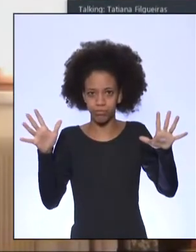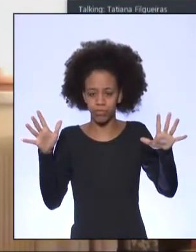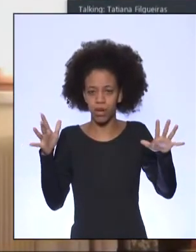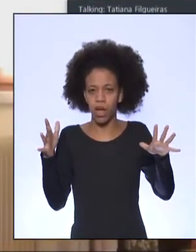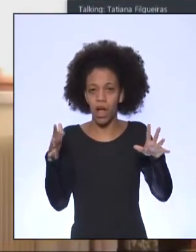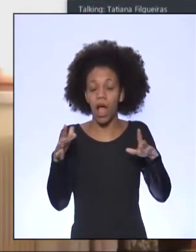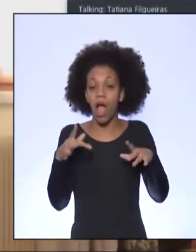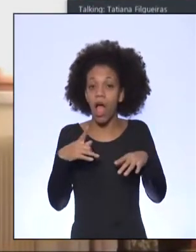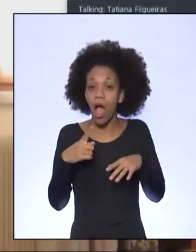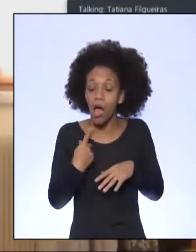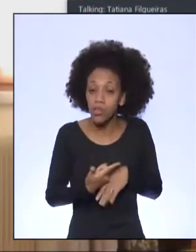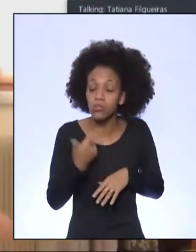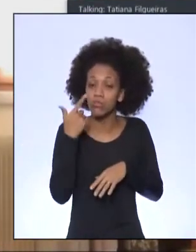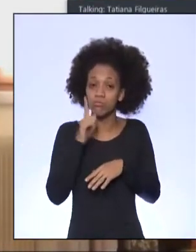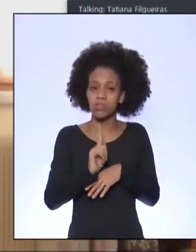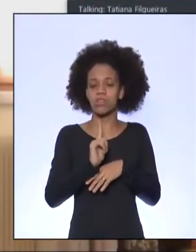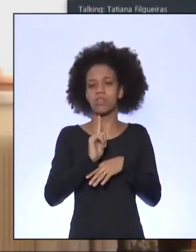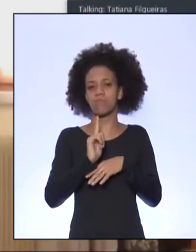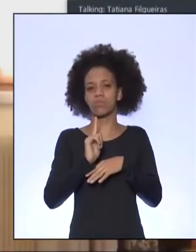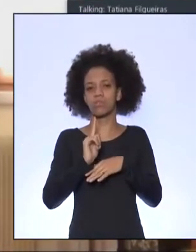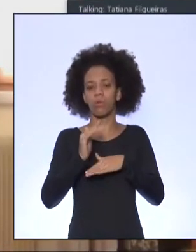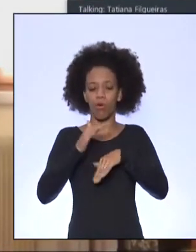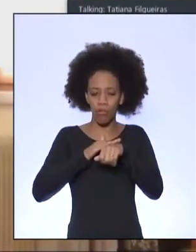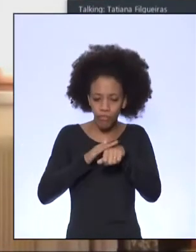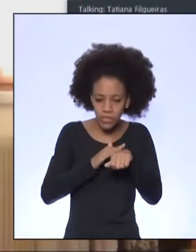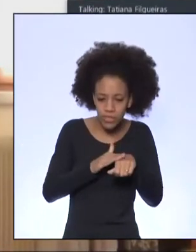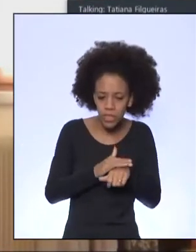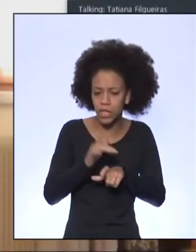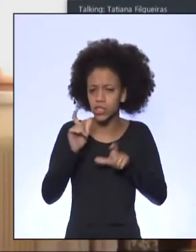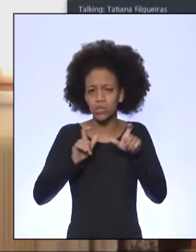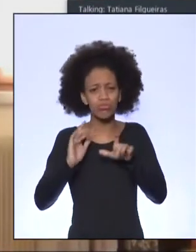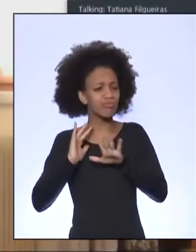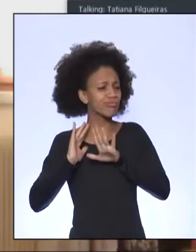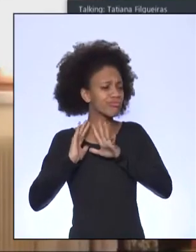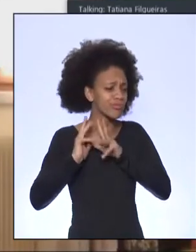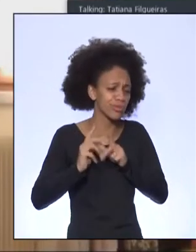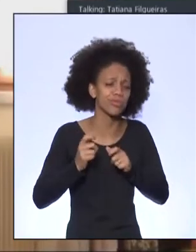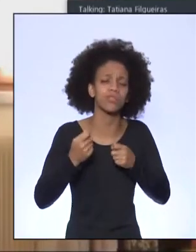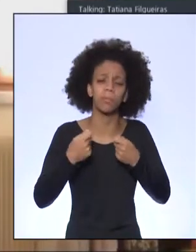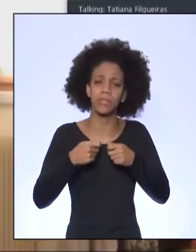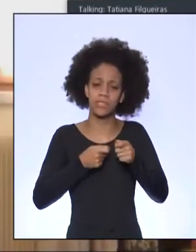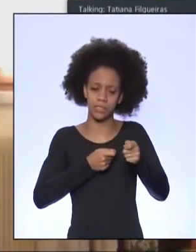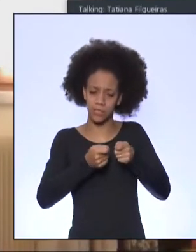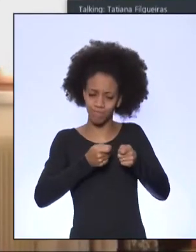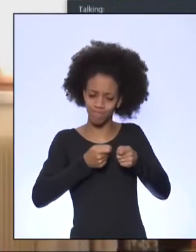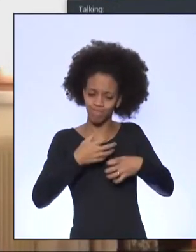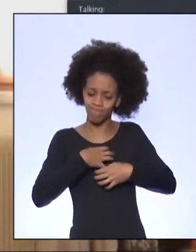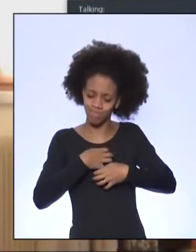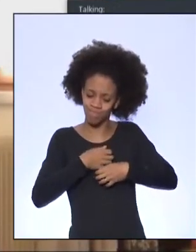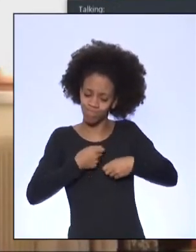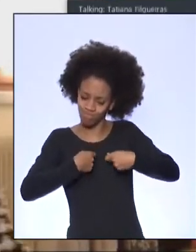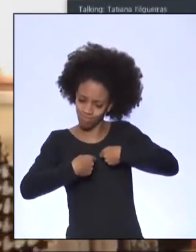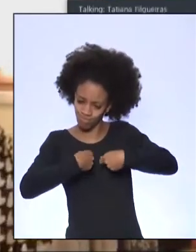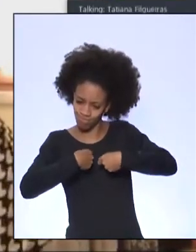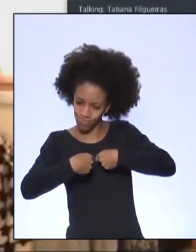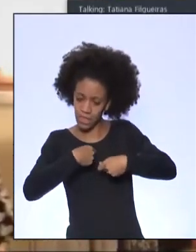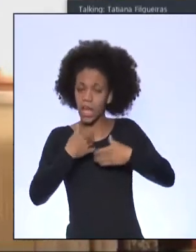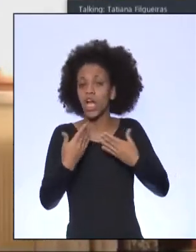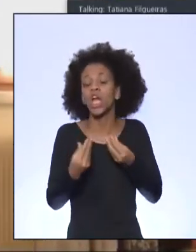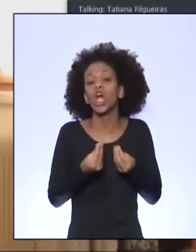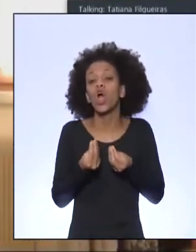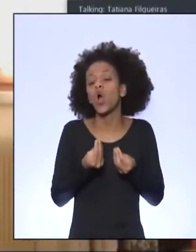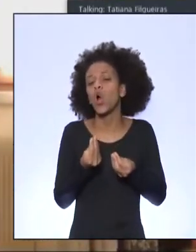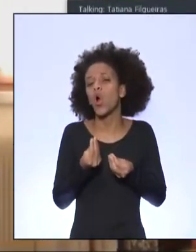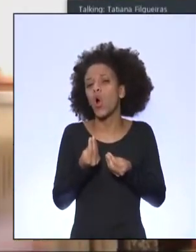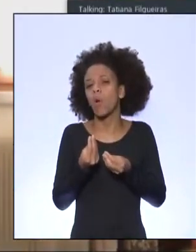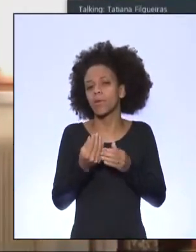todos humanos, todos precisando de ajuda, todos precisando aprender a ter autocontrole, a gerir as suas emoções. E como que isso funciona no